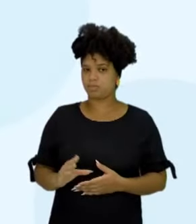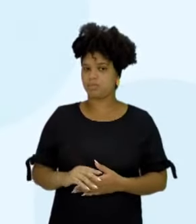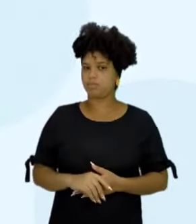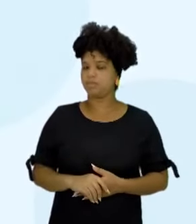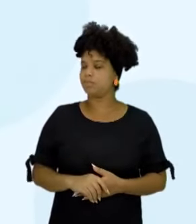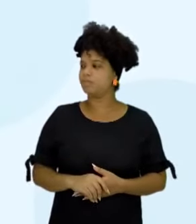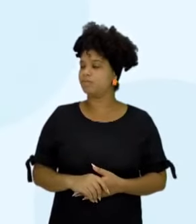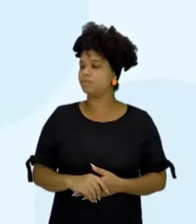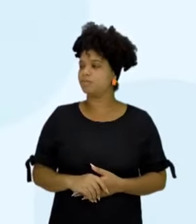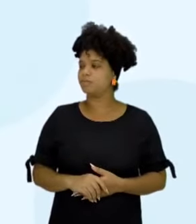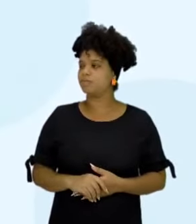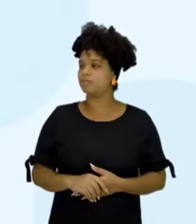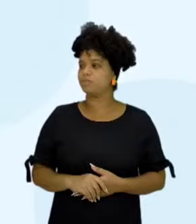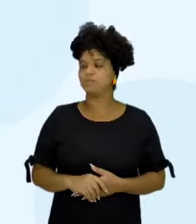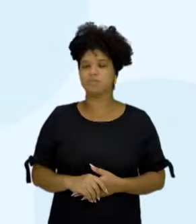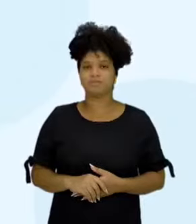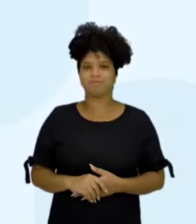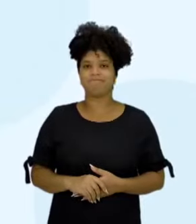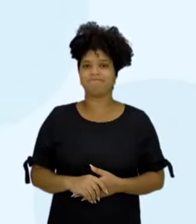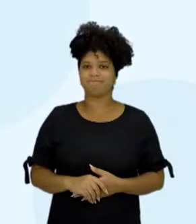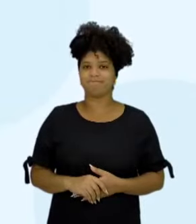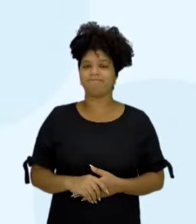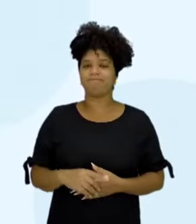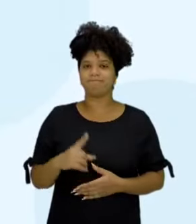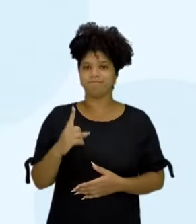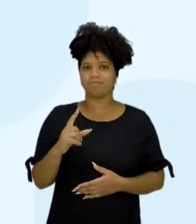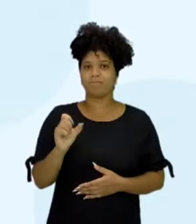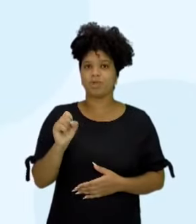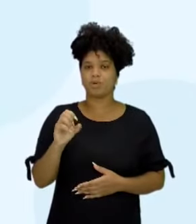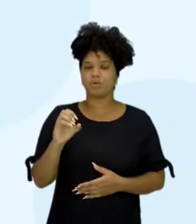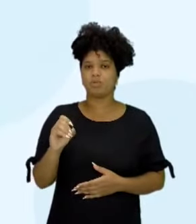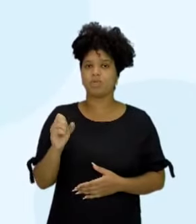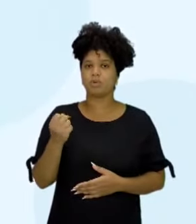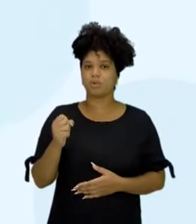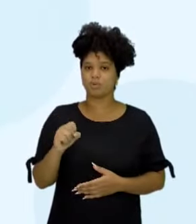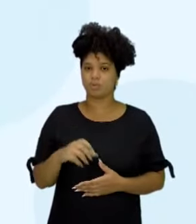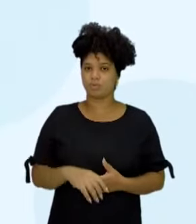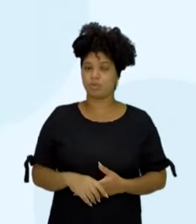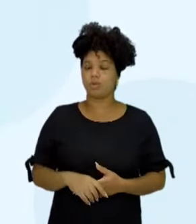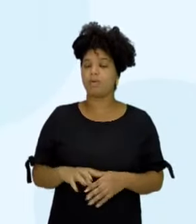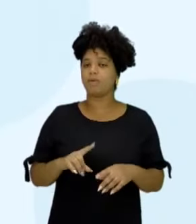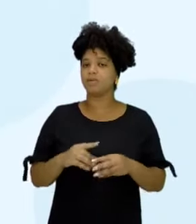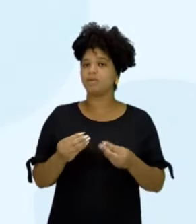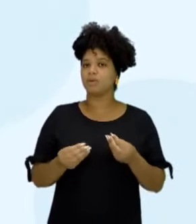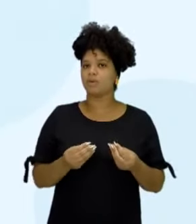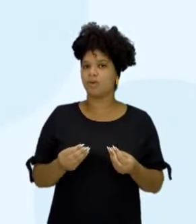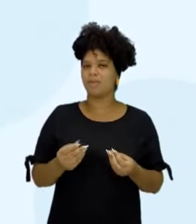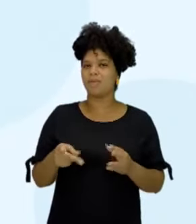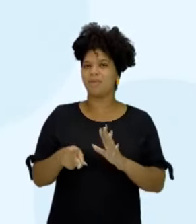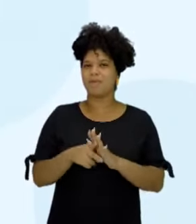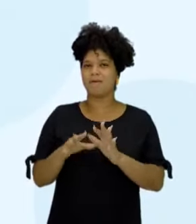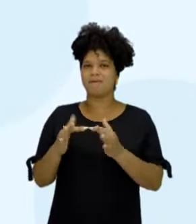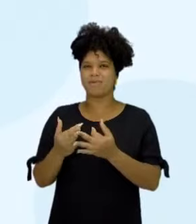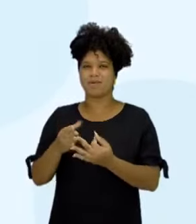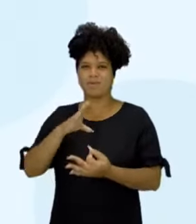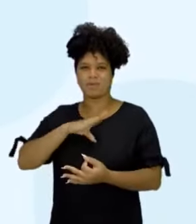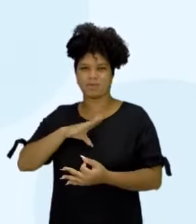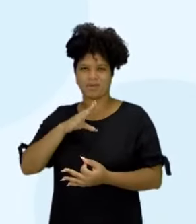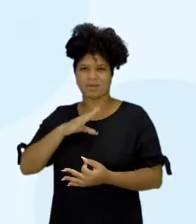1808. Uau. Isso com a chegada da família real. Se não, acho